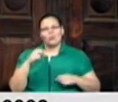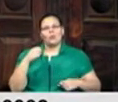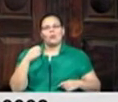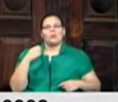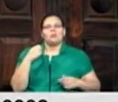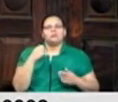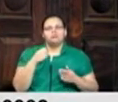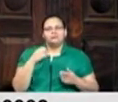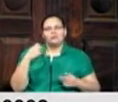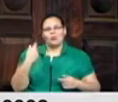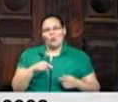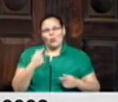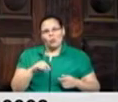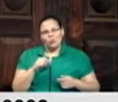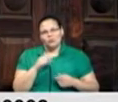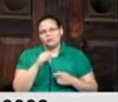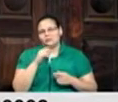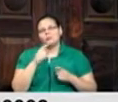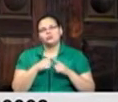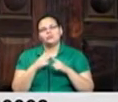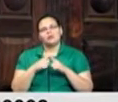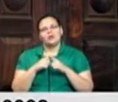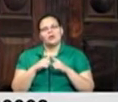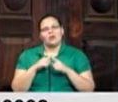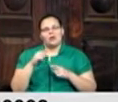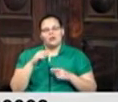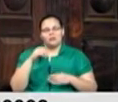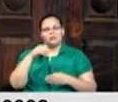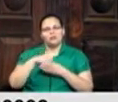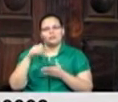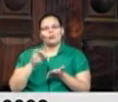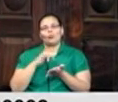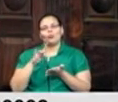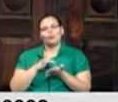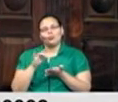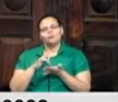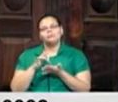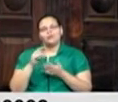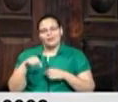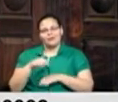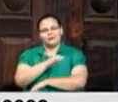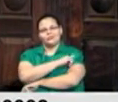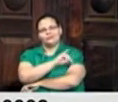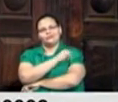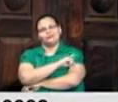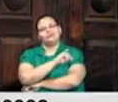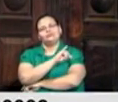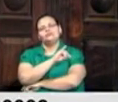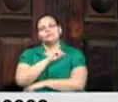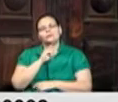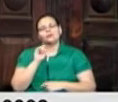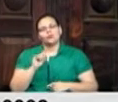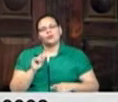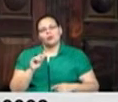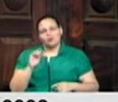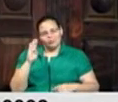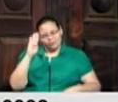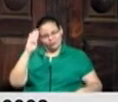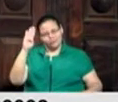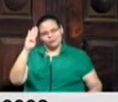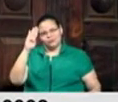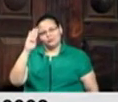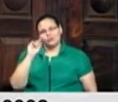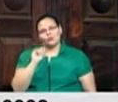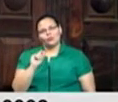nas urnas da cidade do Rio de Janeiro. E uma das vertentes